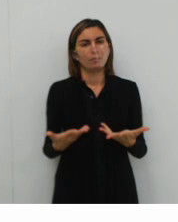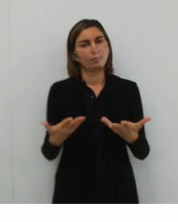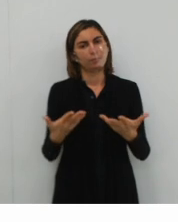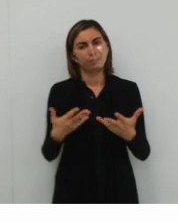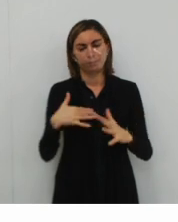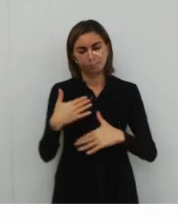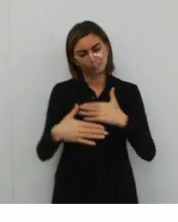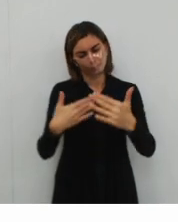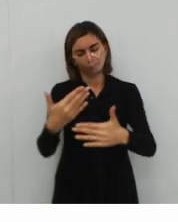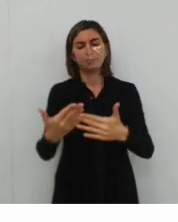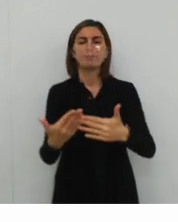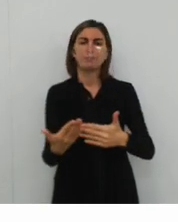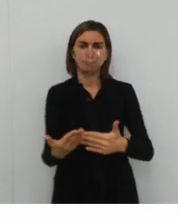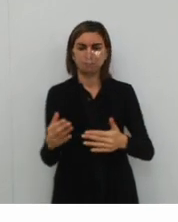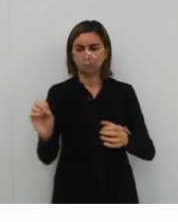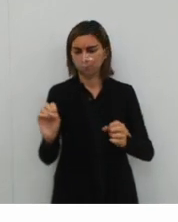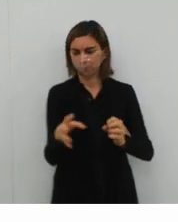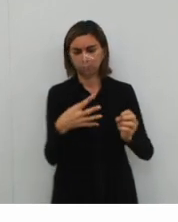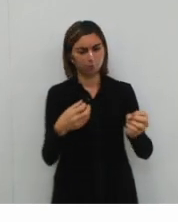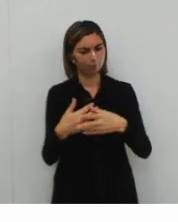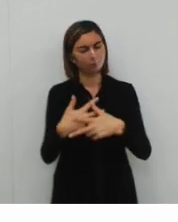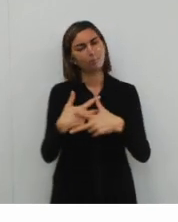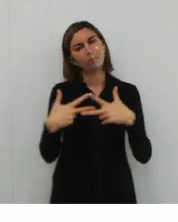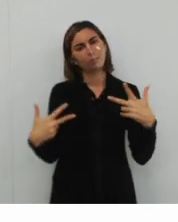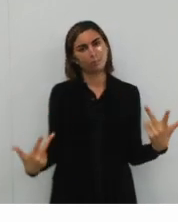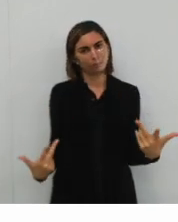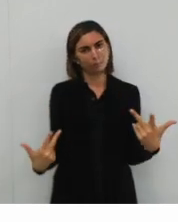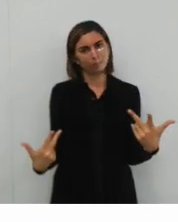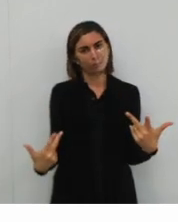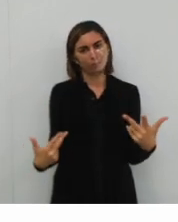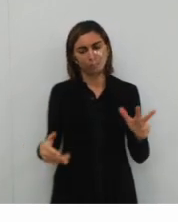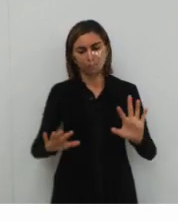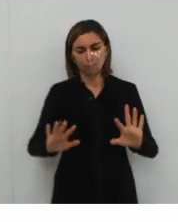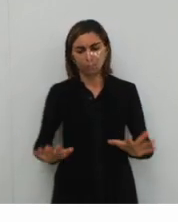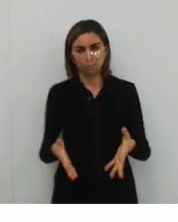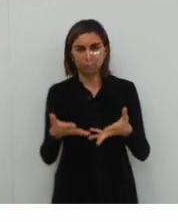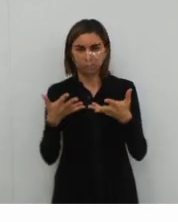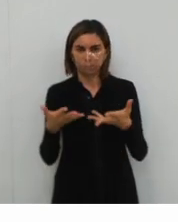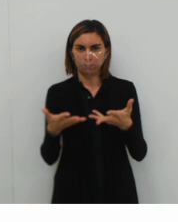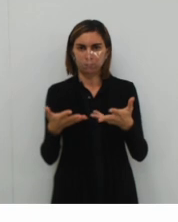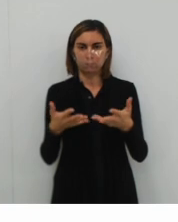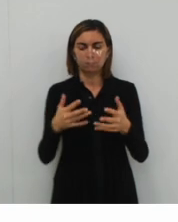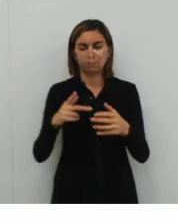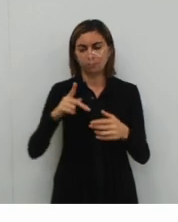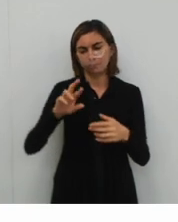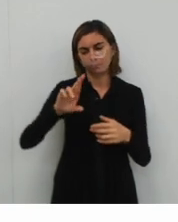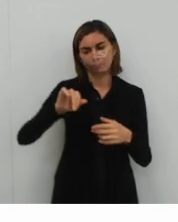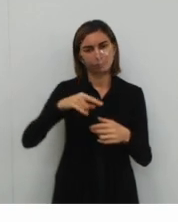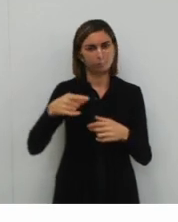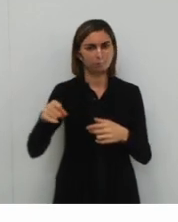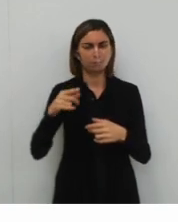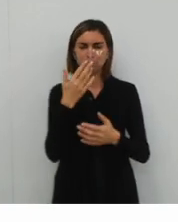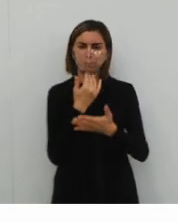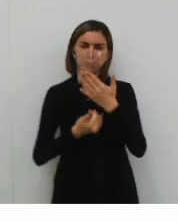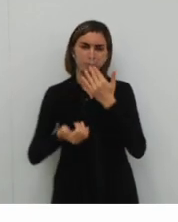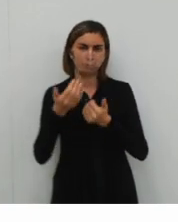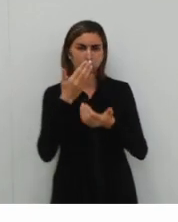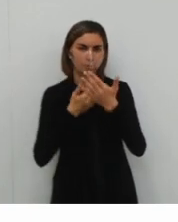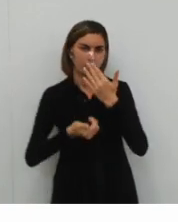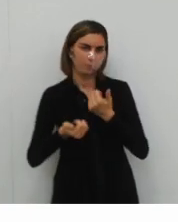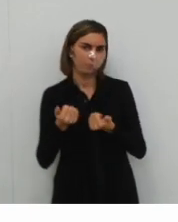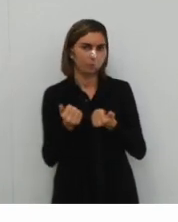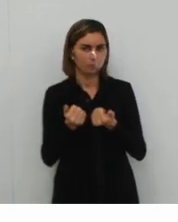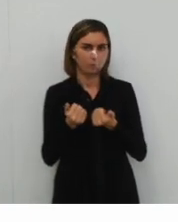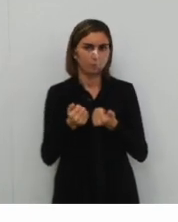e o desenvolvimento de novos produtos para darem subsídios à produção de alimentos,